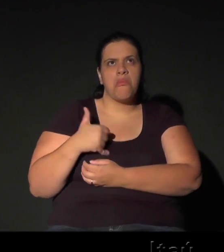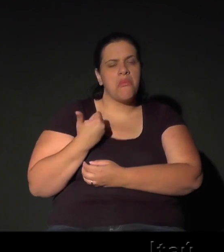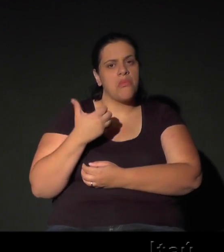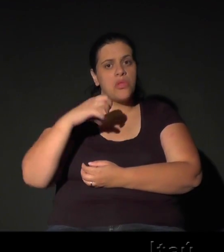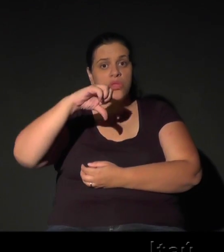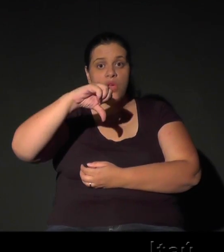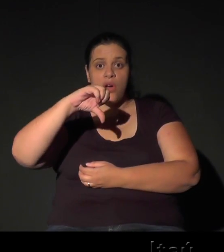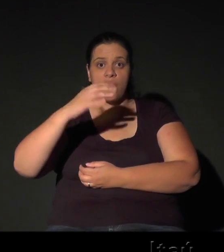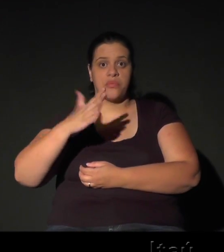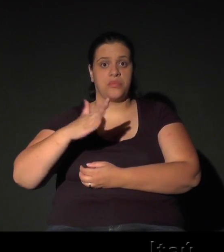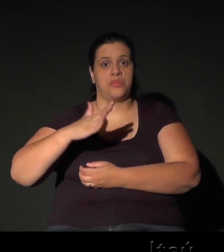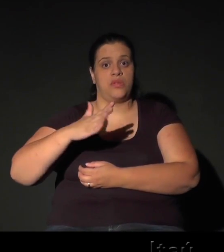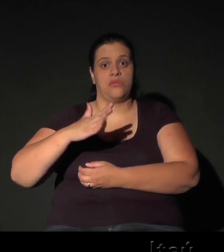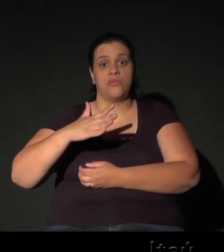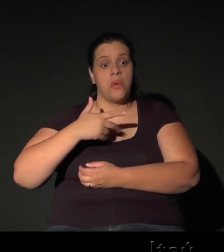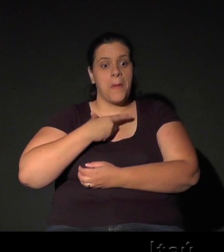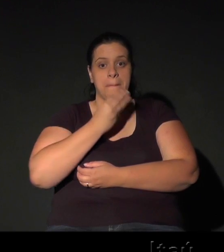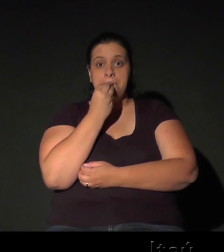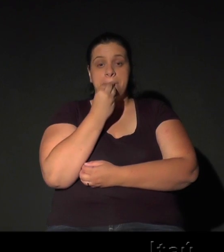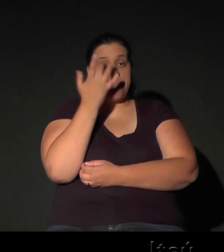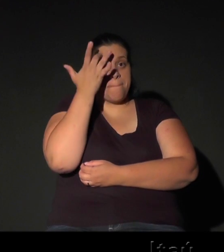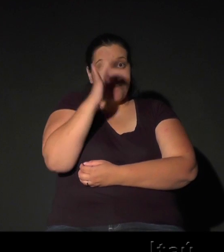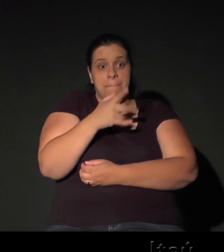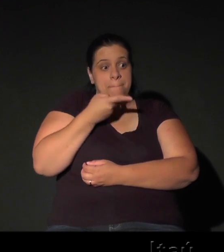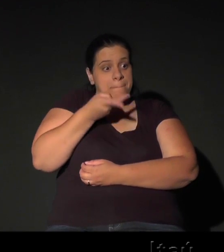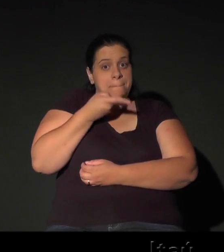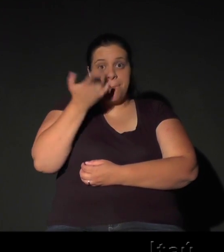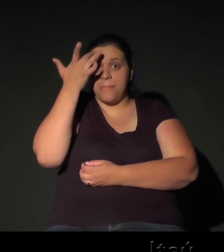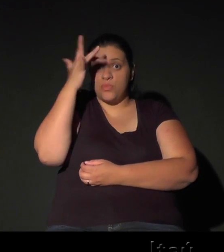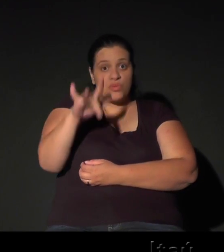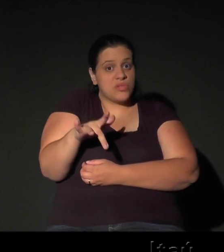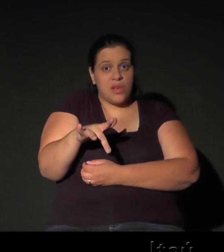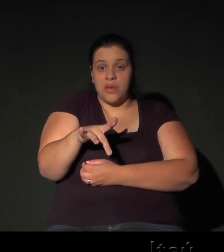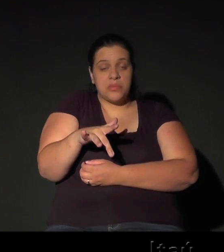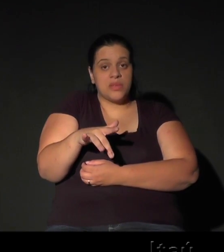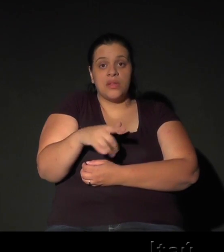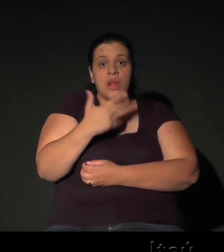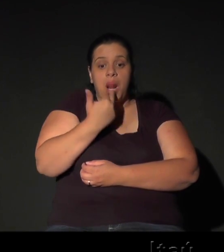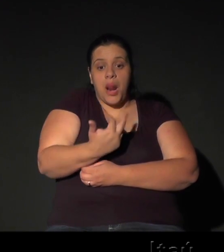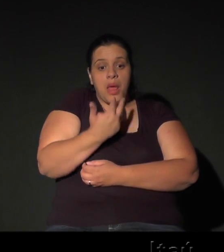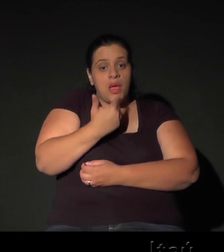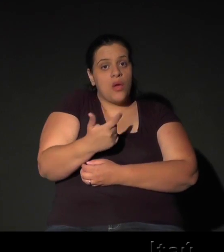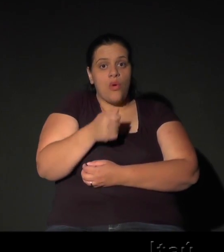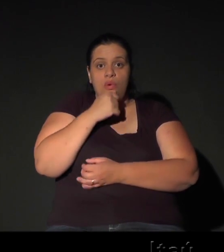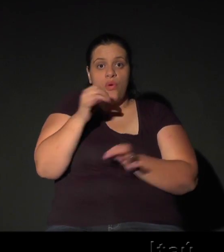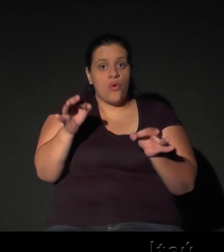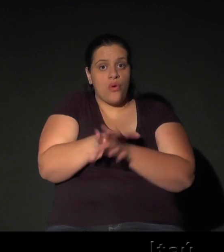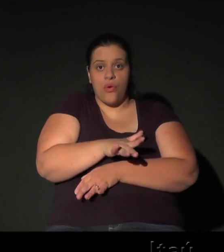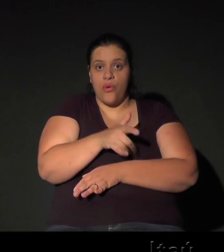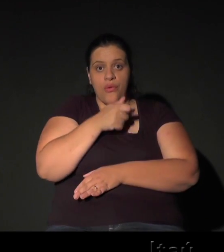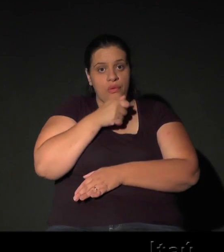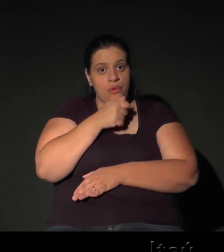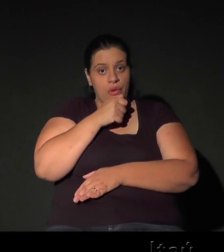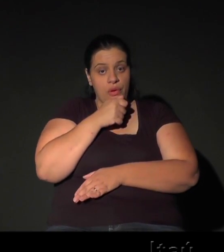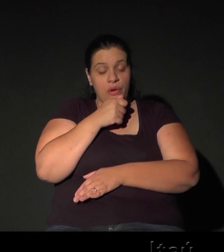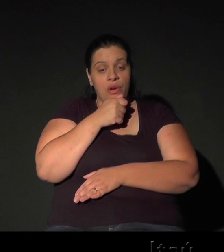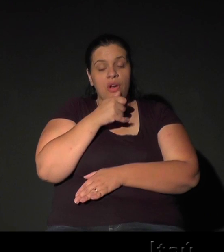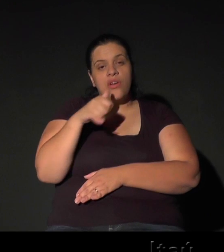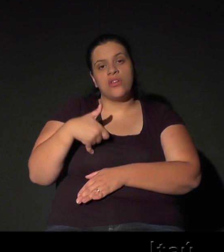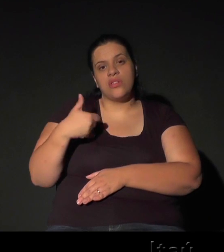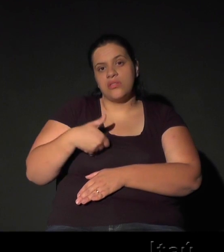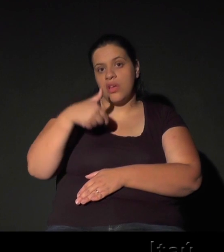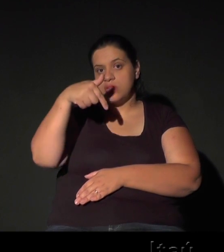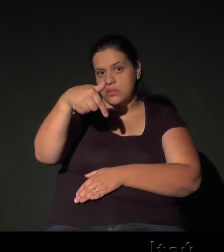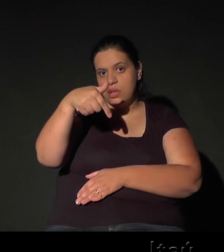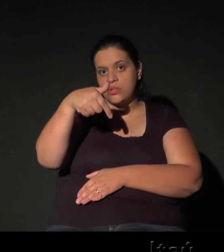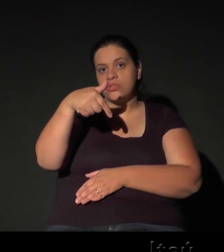uns 9 anos e aí eu não falava ainda não tinha o poder da linguagem né e com 7